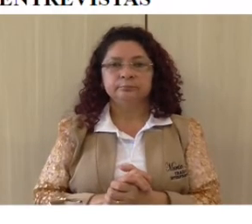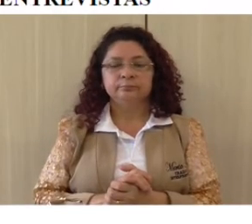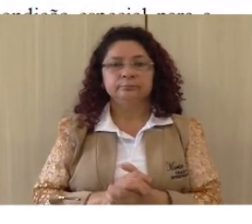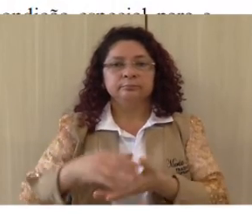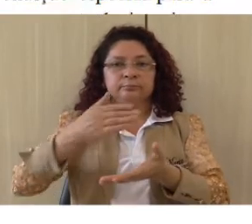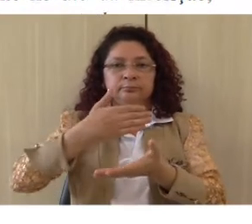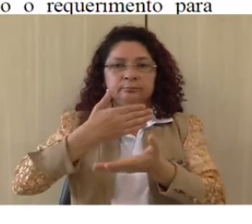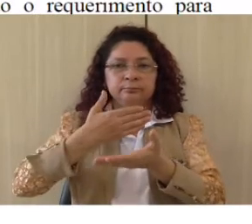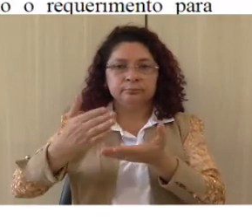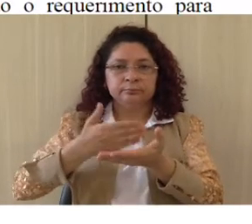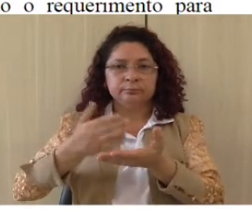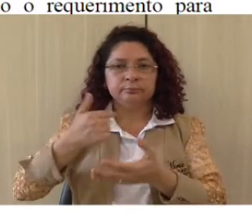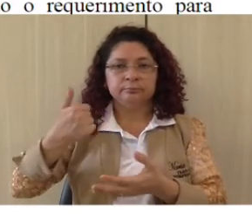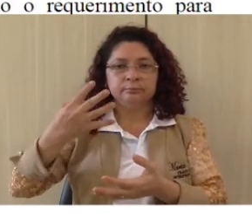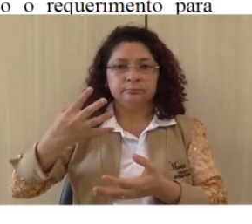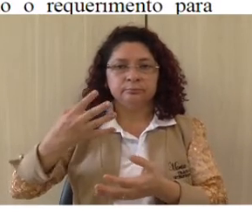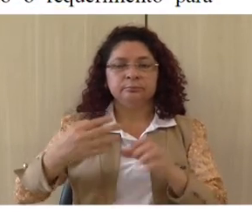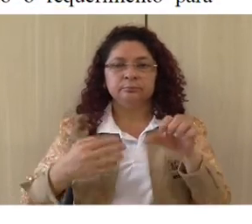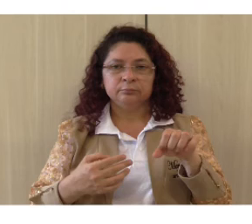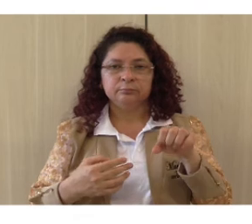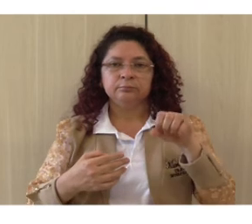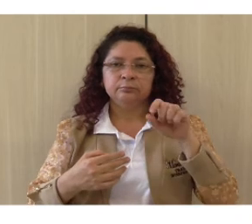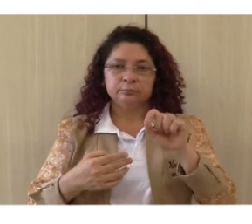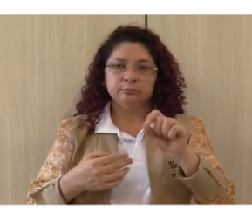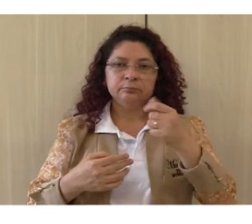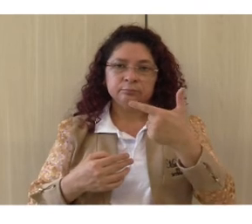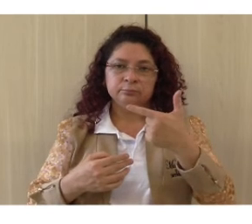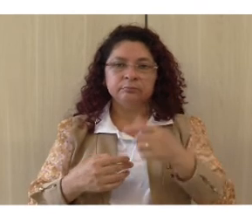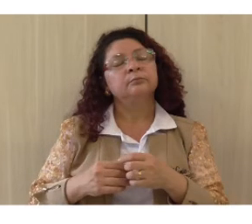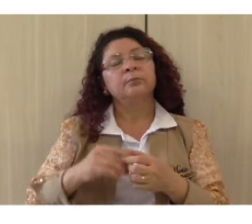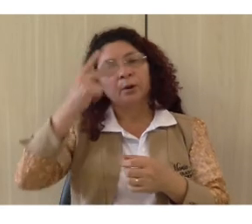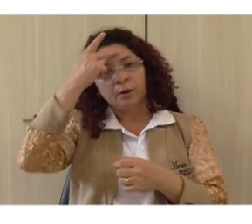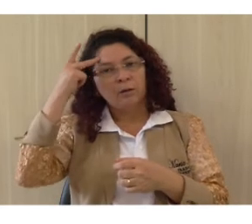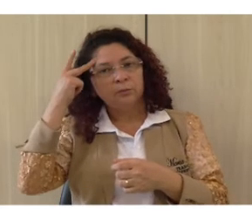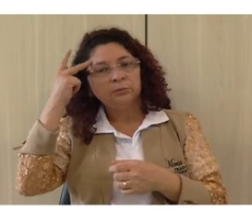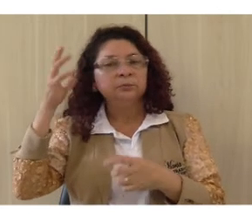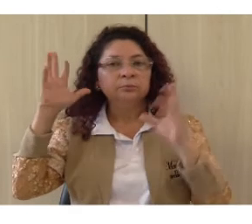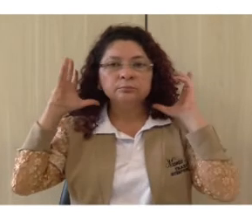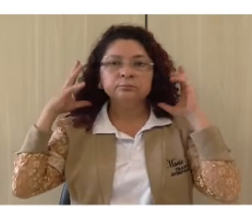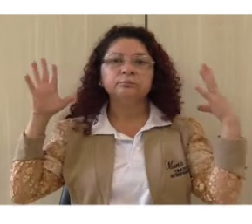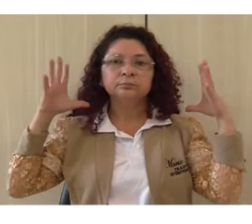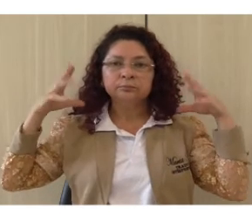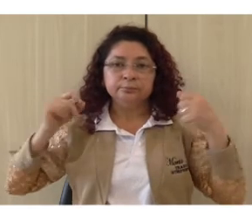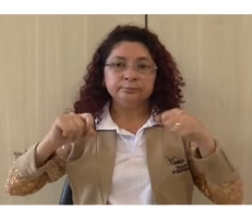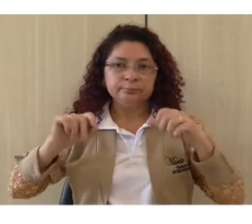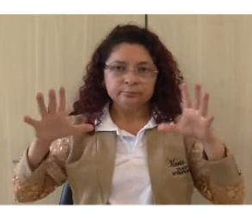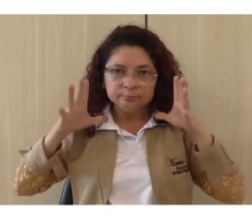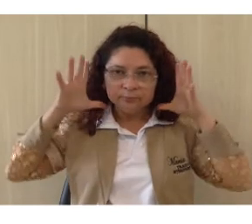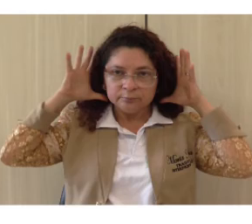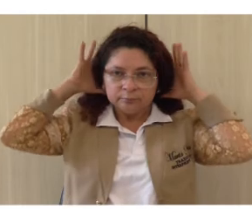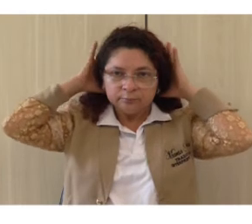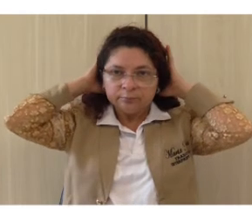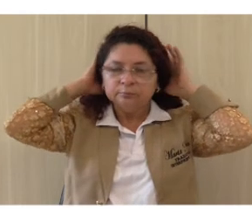Página 14. Item 9.2. O candidato com cabelos longos deverá prendê-los, deixando